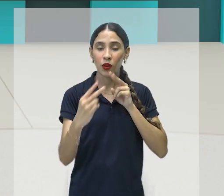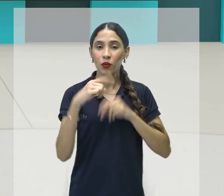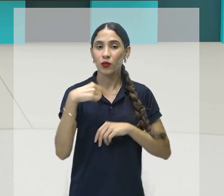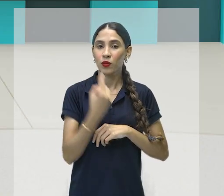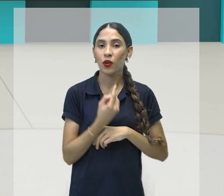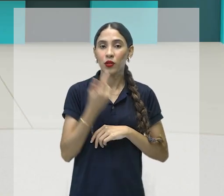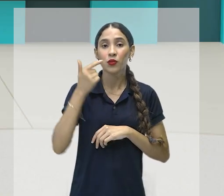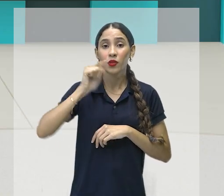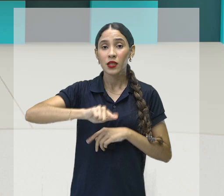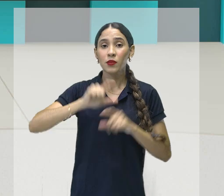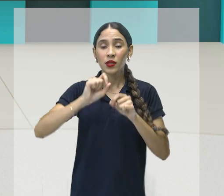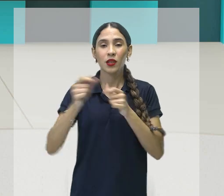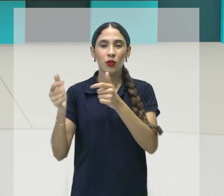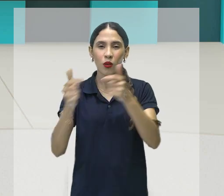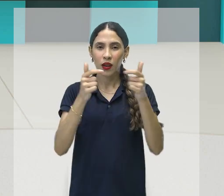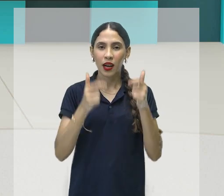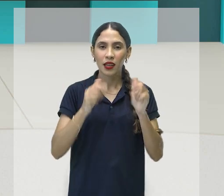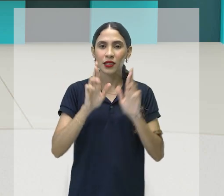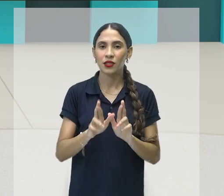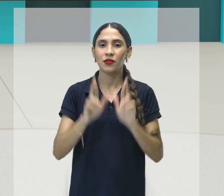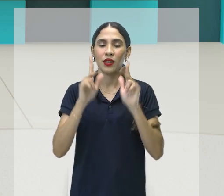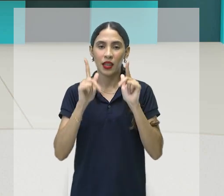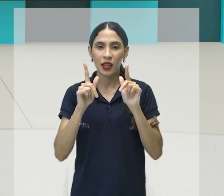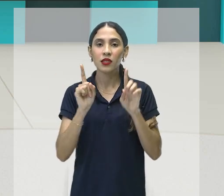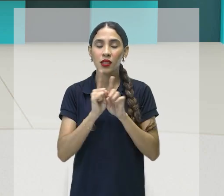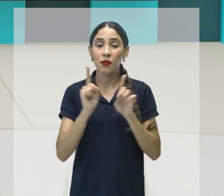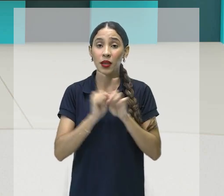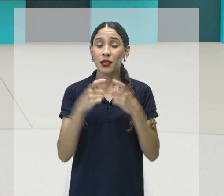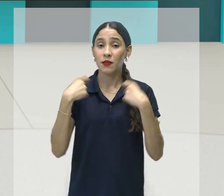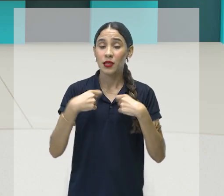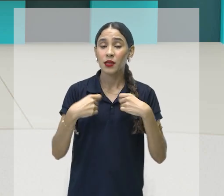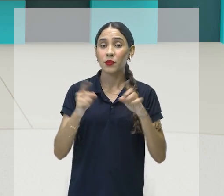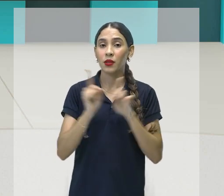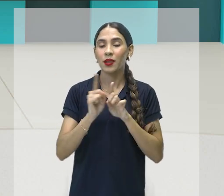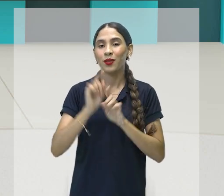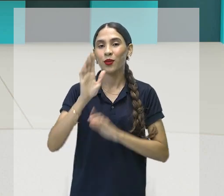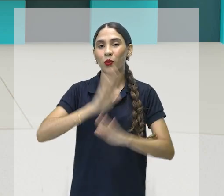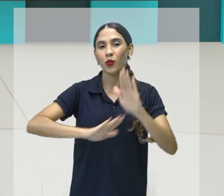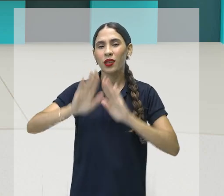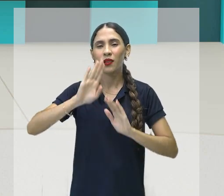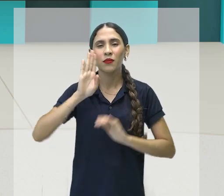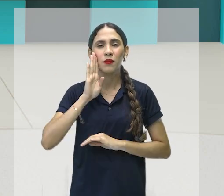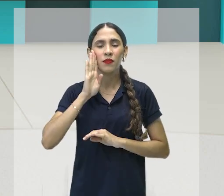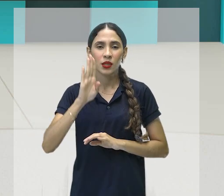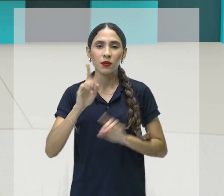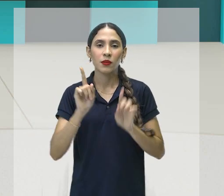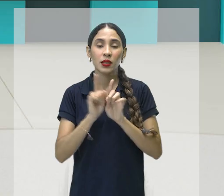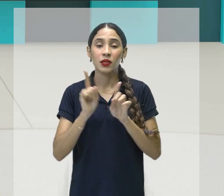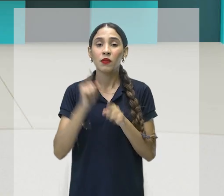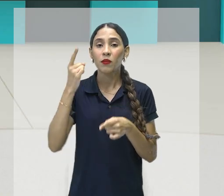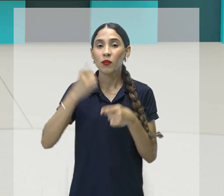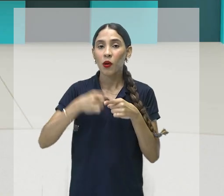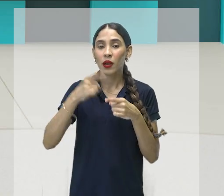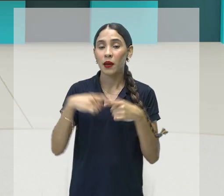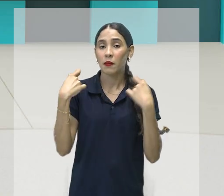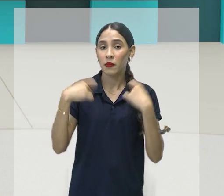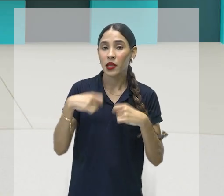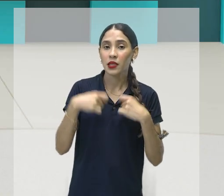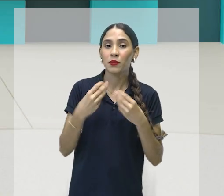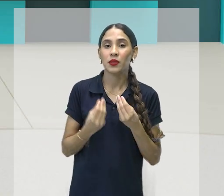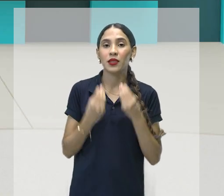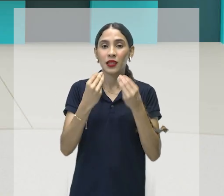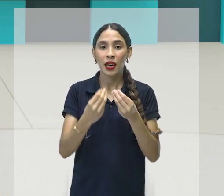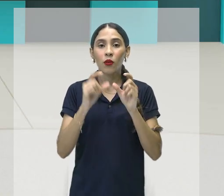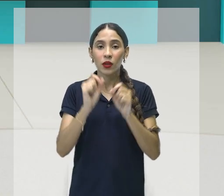nós chegamos em lugares muito distantes e precisamos ter cuidado com isso, porque precisamos